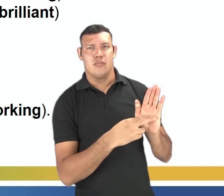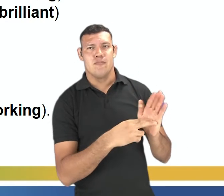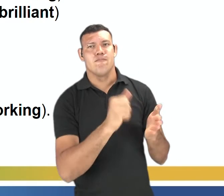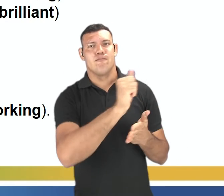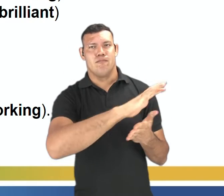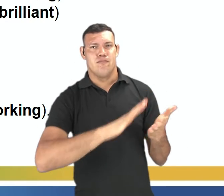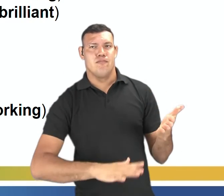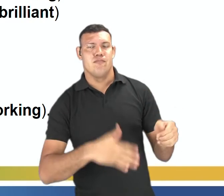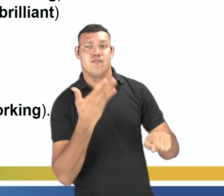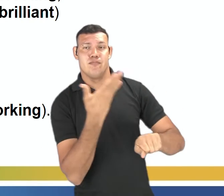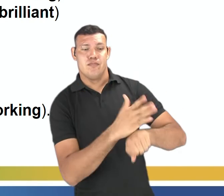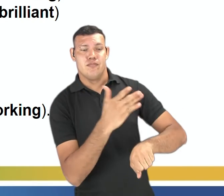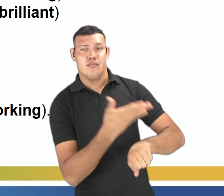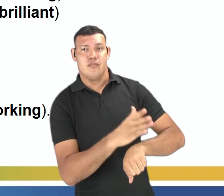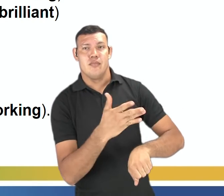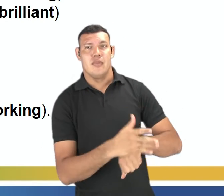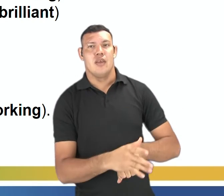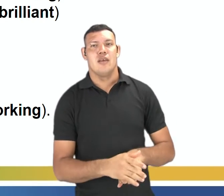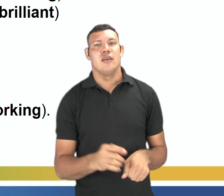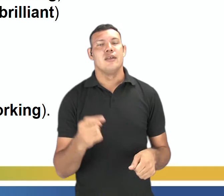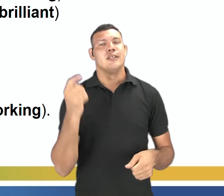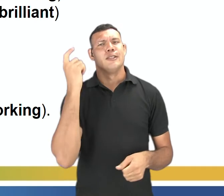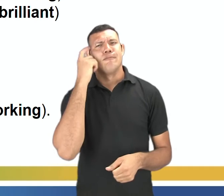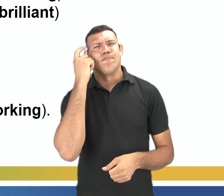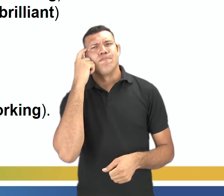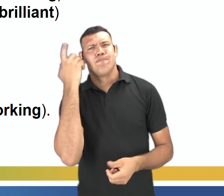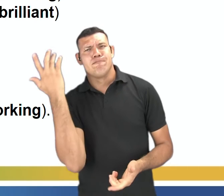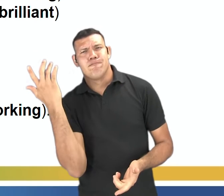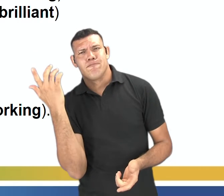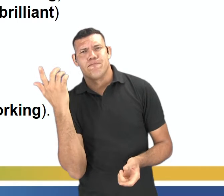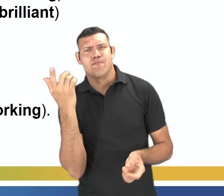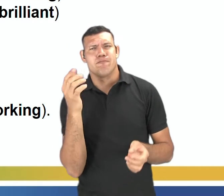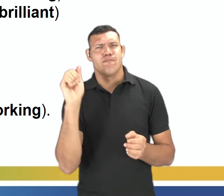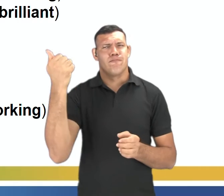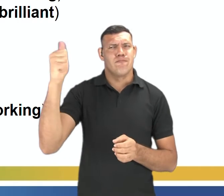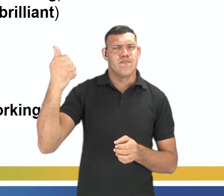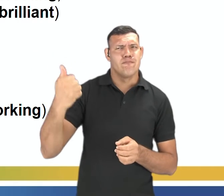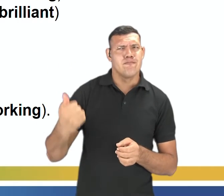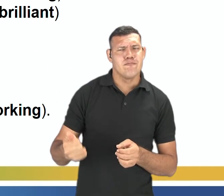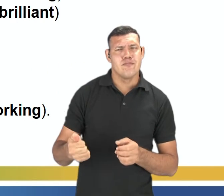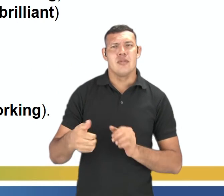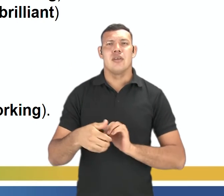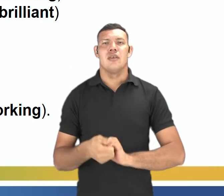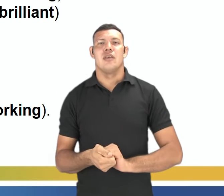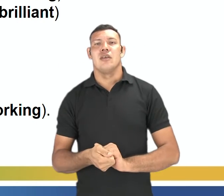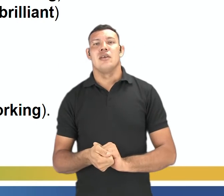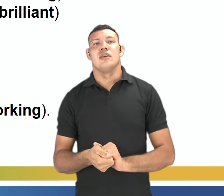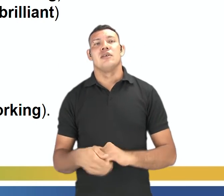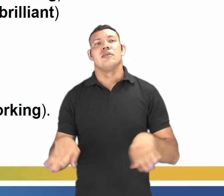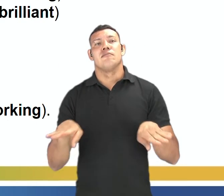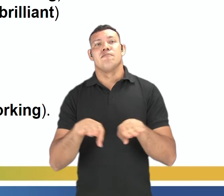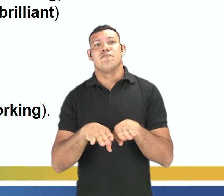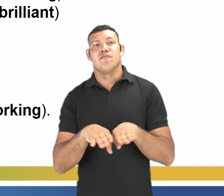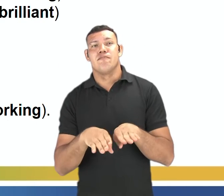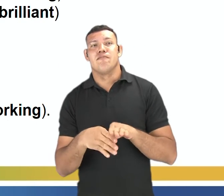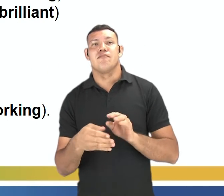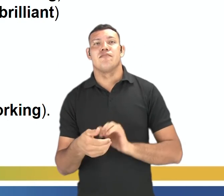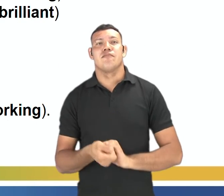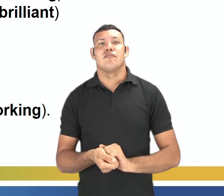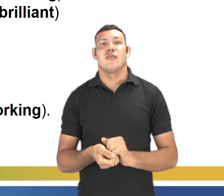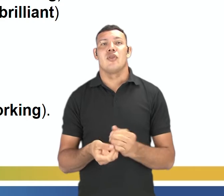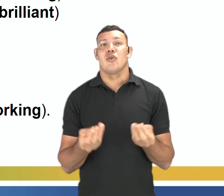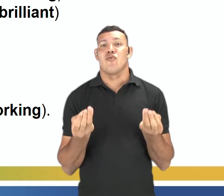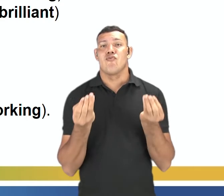praticar um pouquinho. Eu vou deixar um tempinho para que vocês possam dar uma analisada, ok? We have exercises from letter A